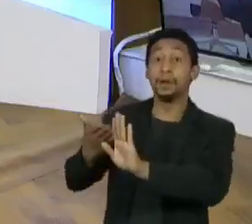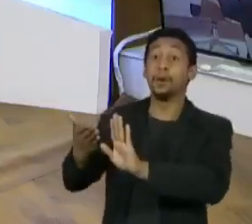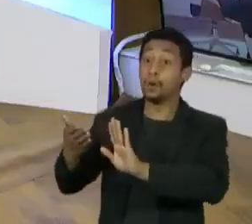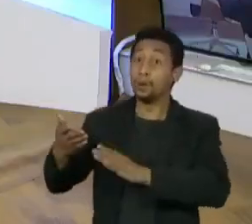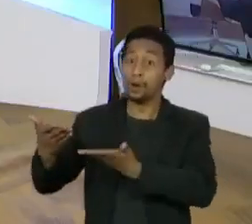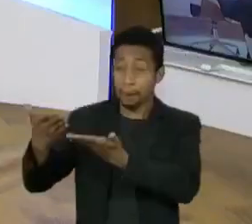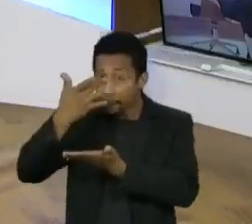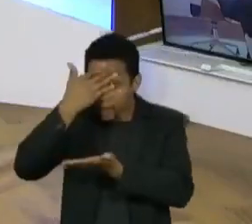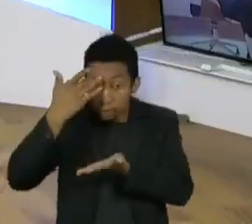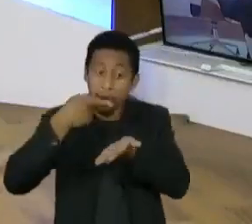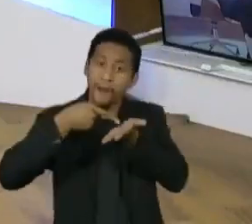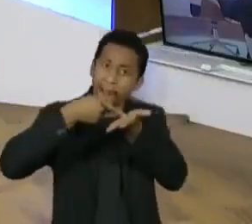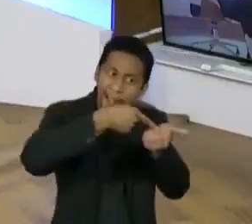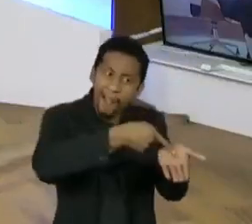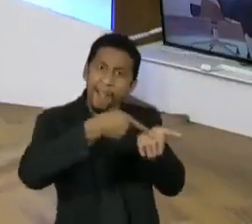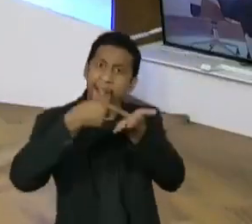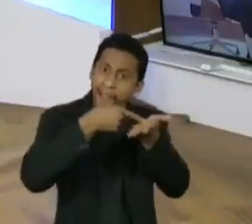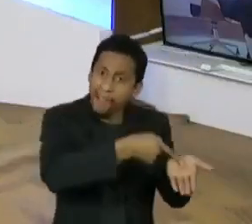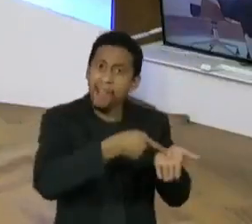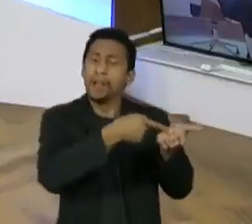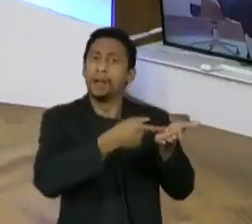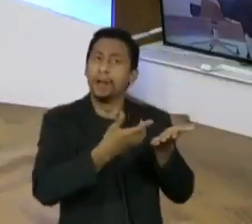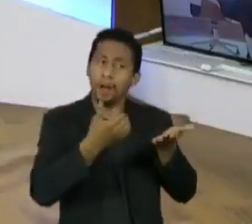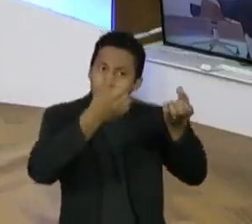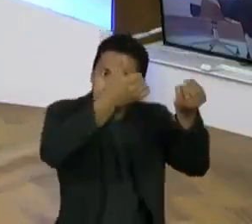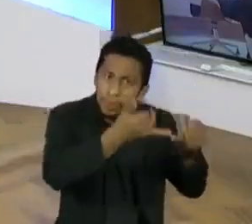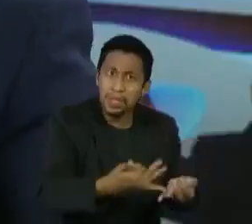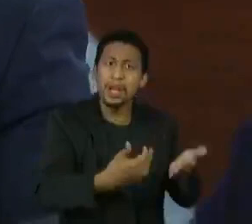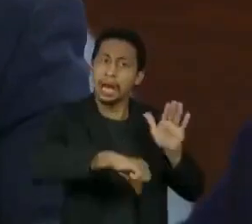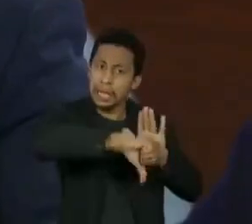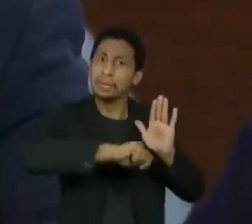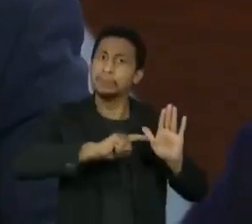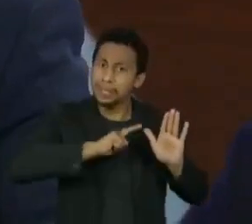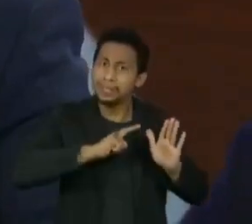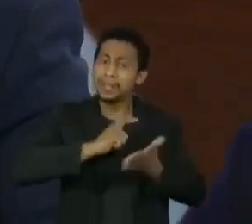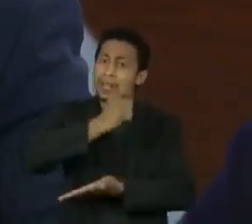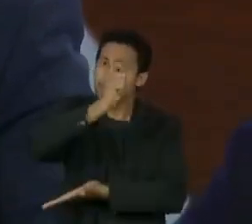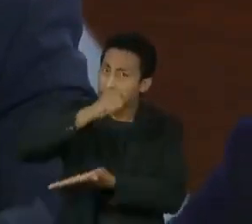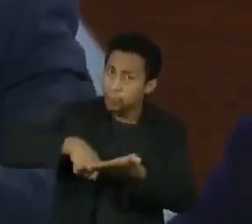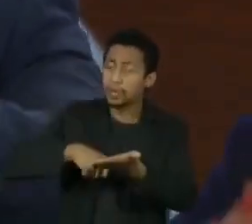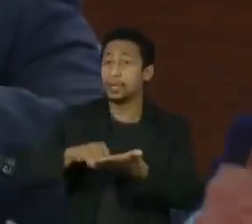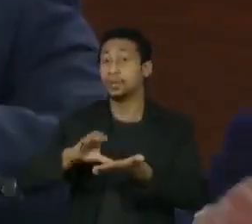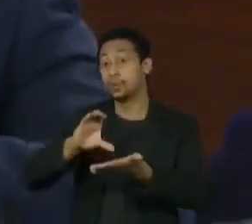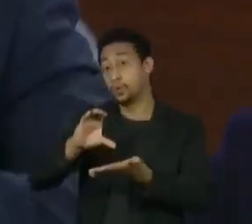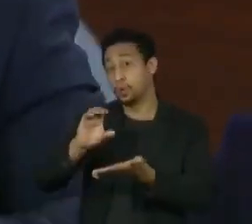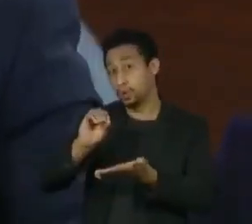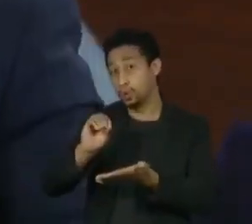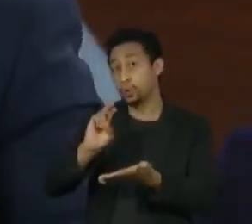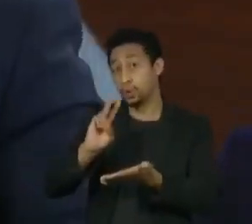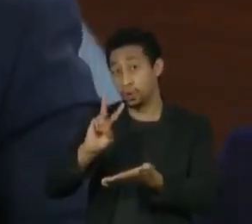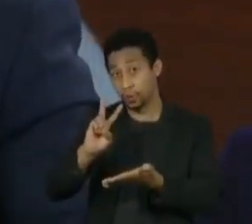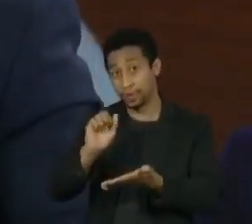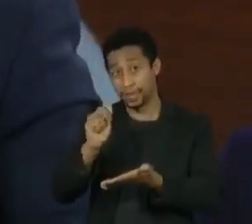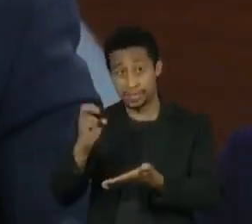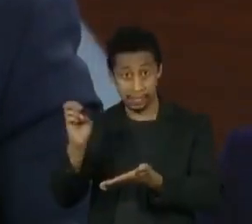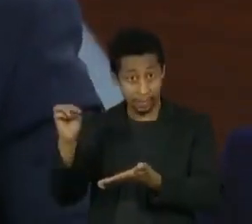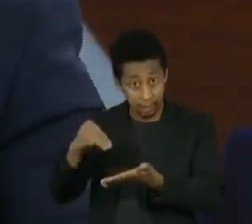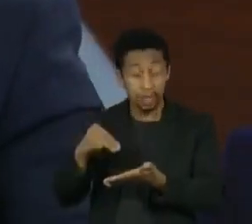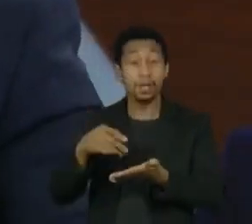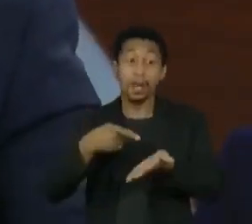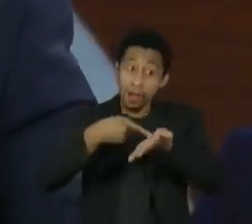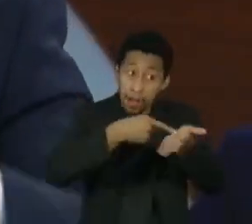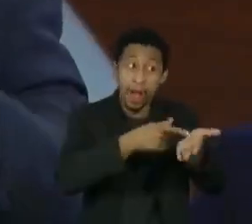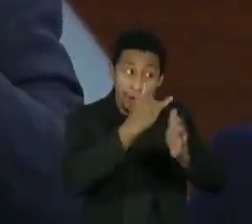dele, relata irregularidades criminosas no contrato da Covaxin, ele diz que vai acionar a Polícia Federal,